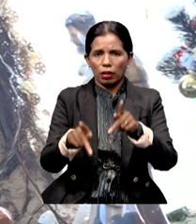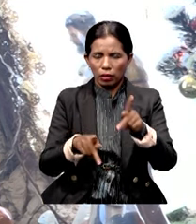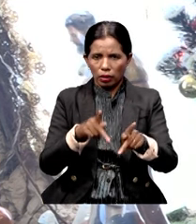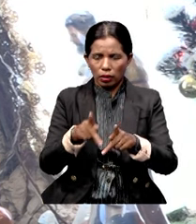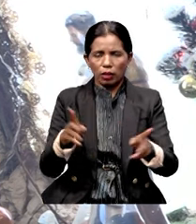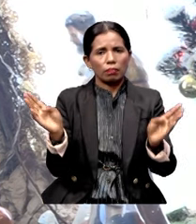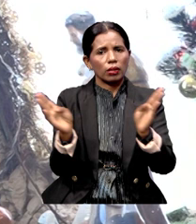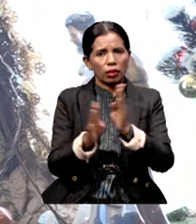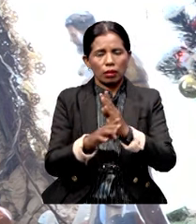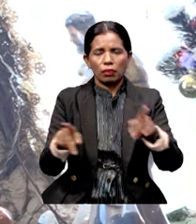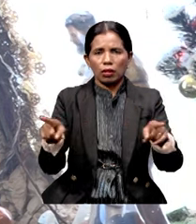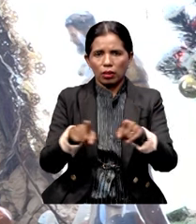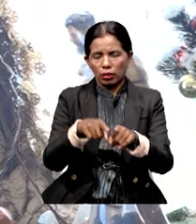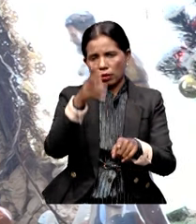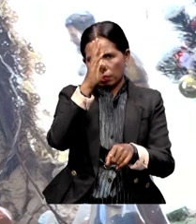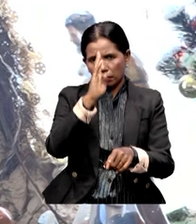sai hanesan maroma.